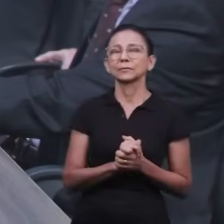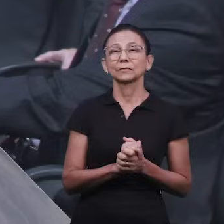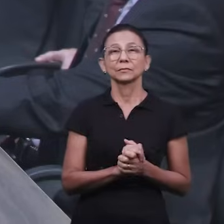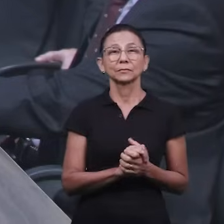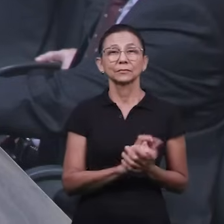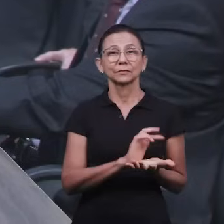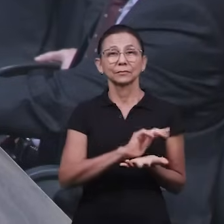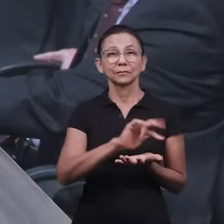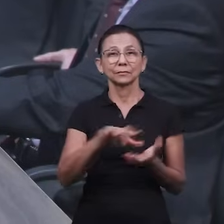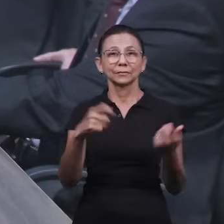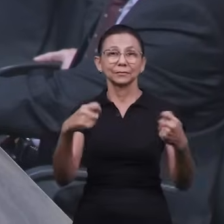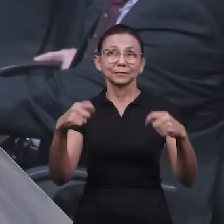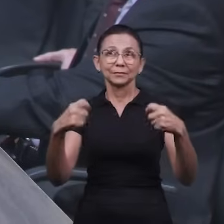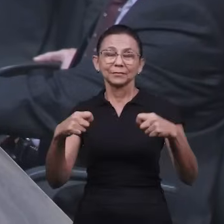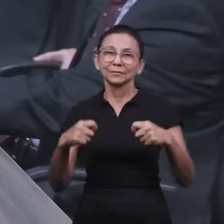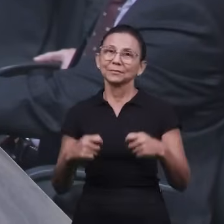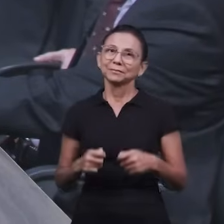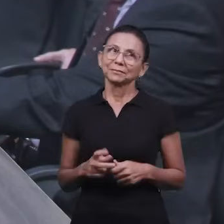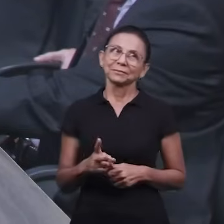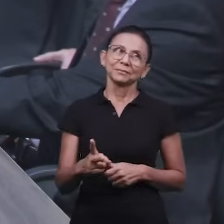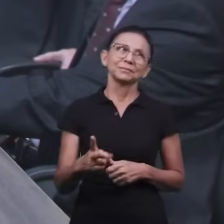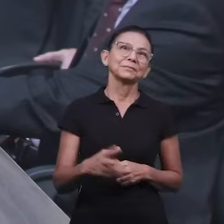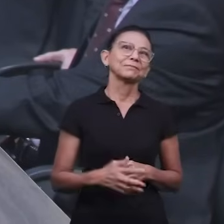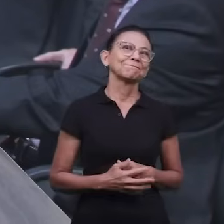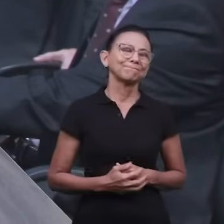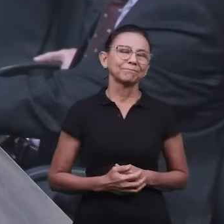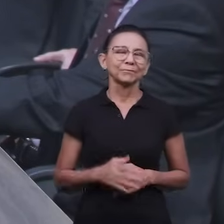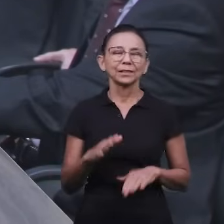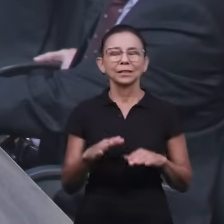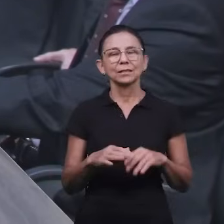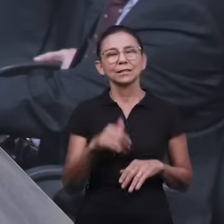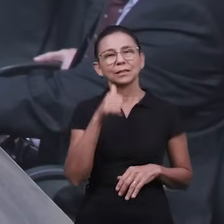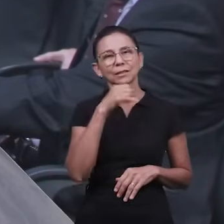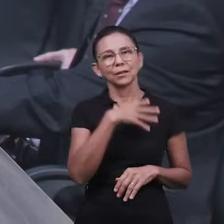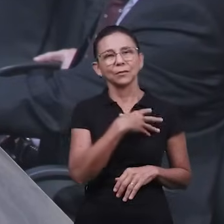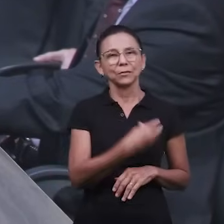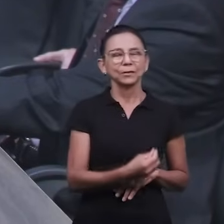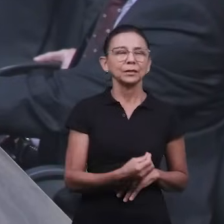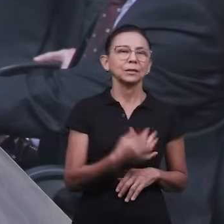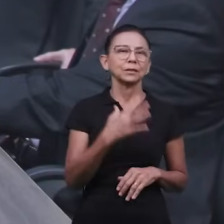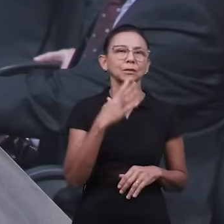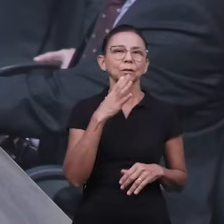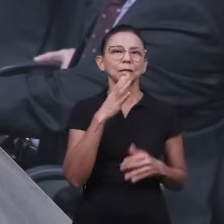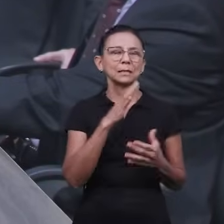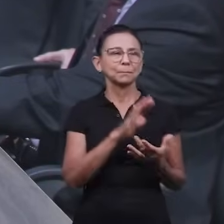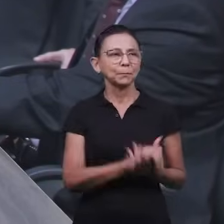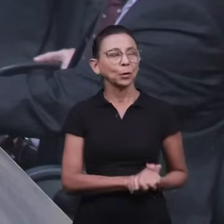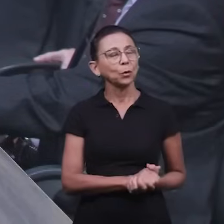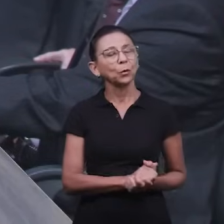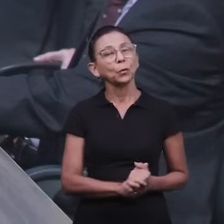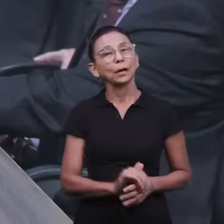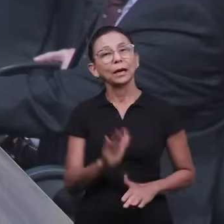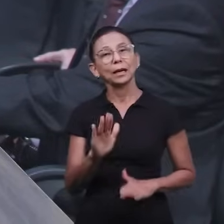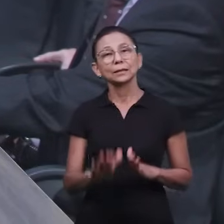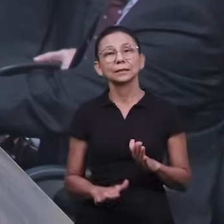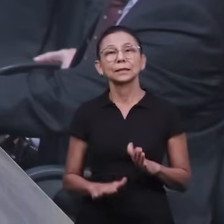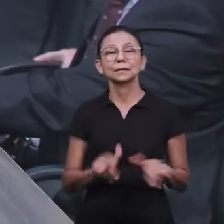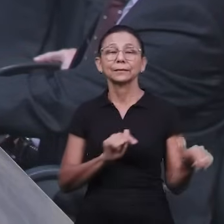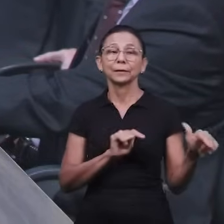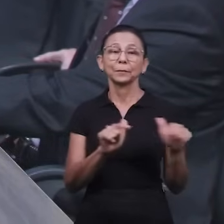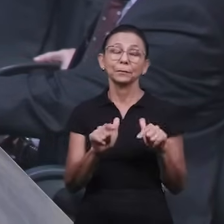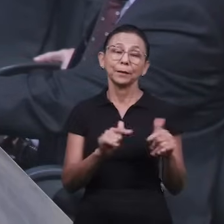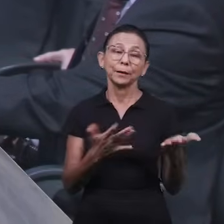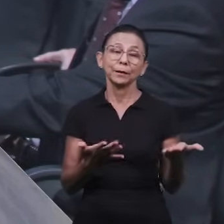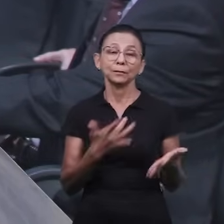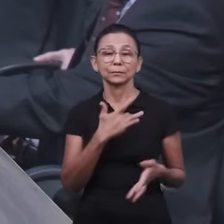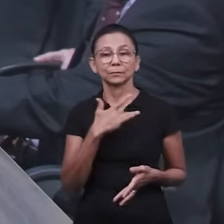elas não param, né? Às vezes é na vida de um filho, depois na vida do esposo, da esposa, às vezes na situação profissional, de